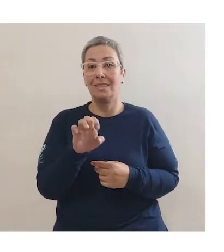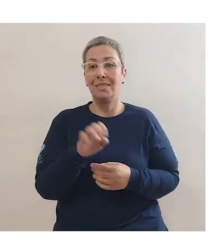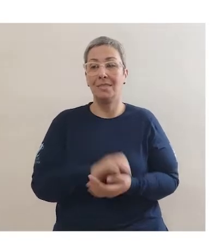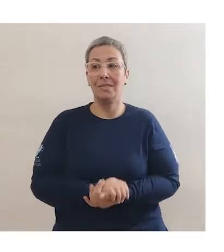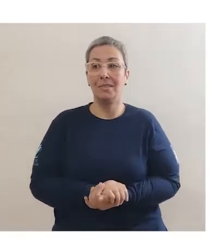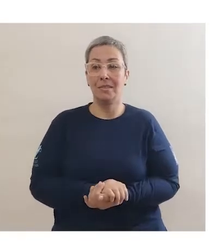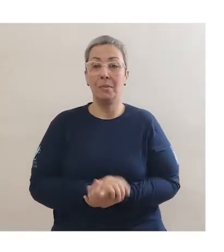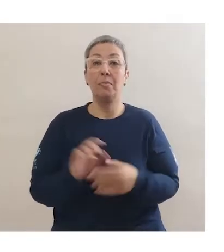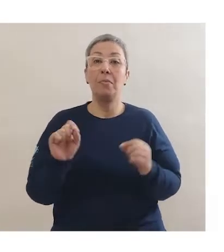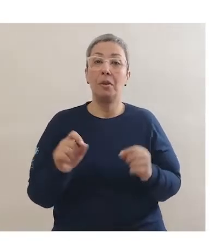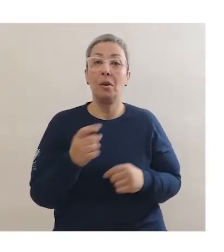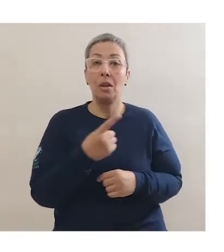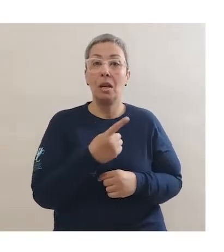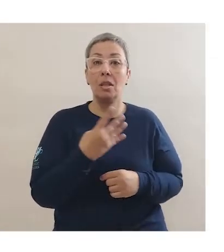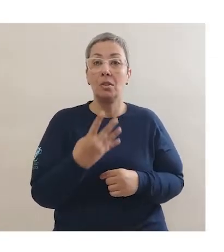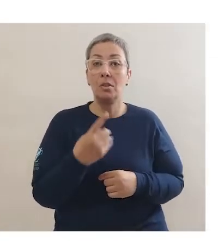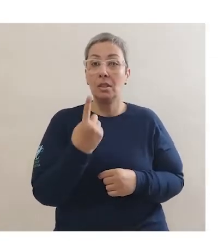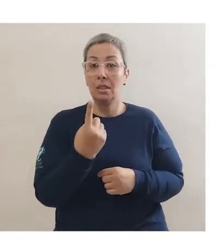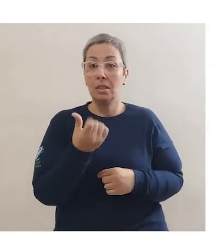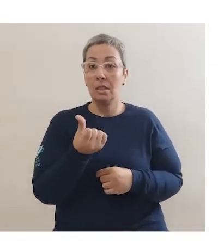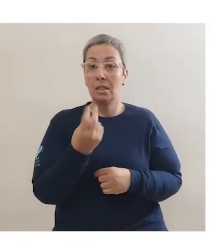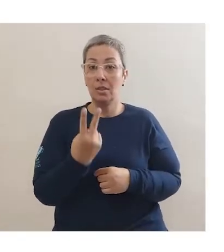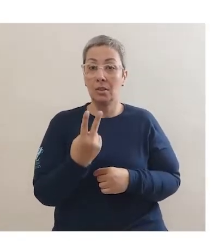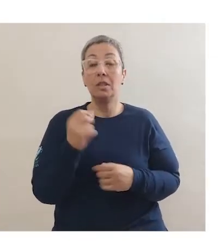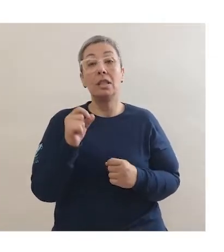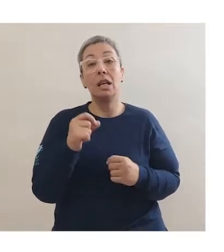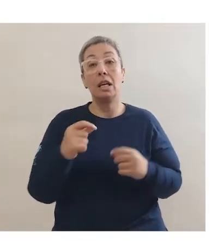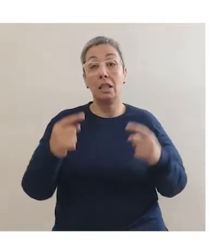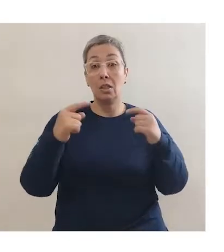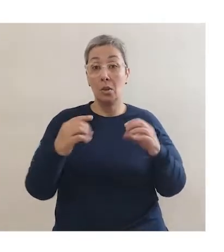mais 70, formando o número